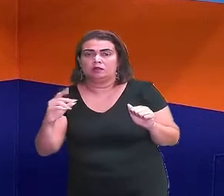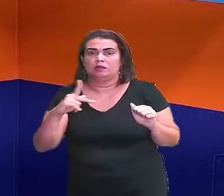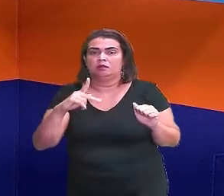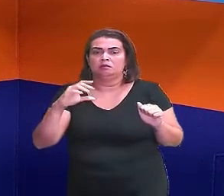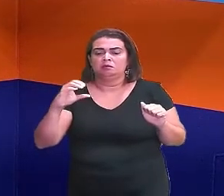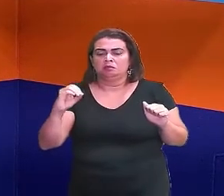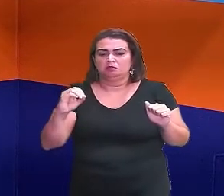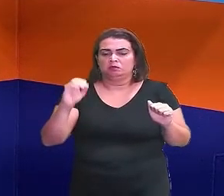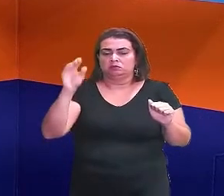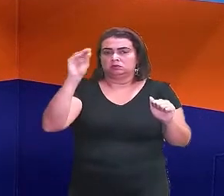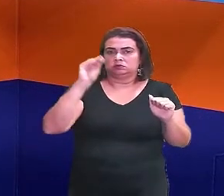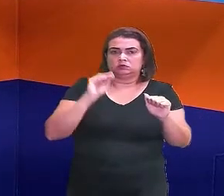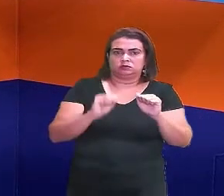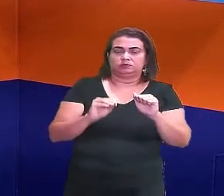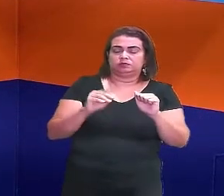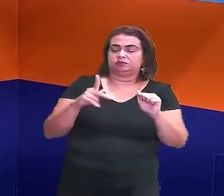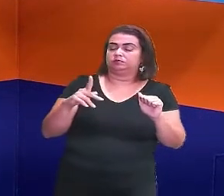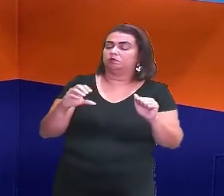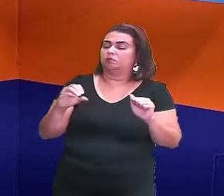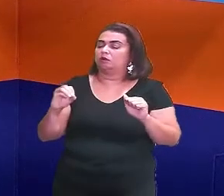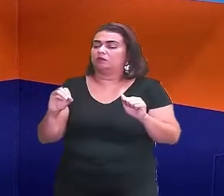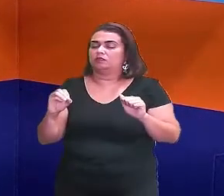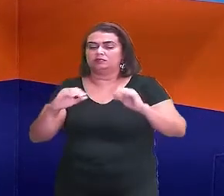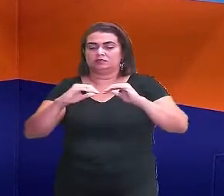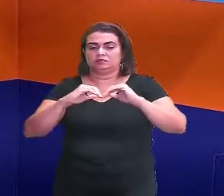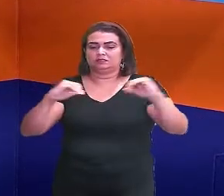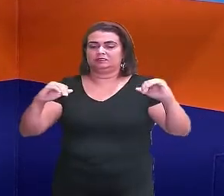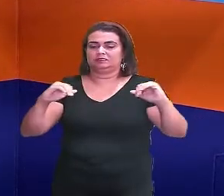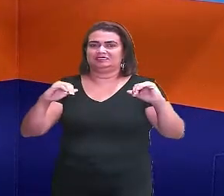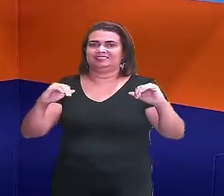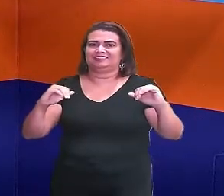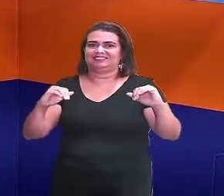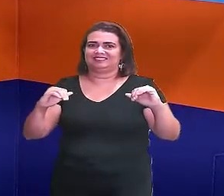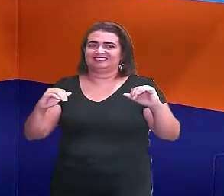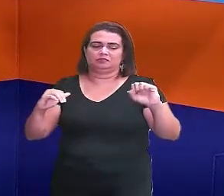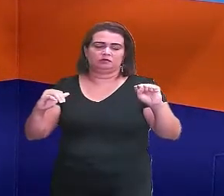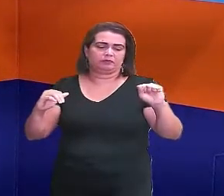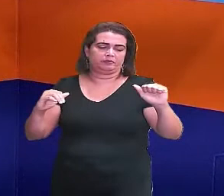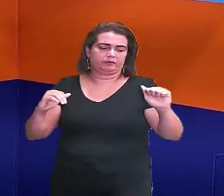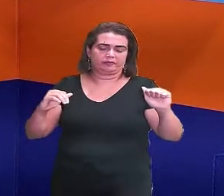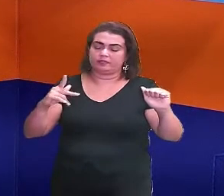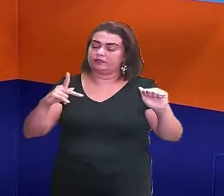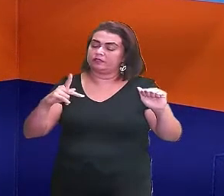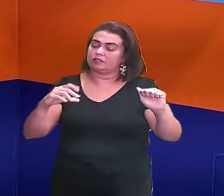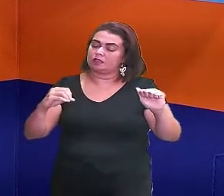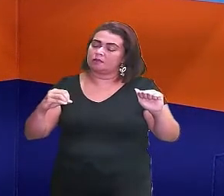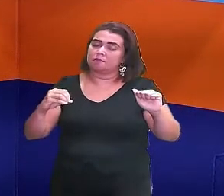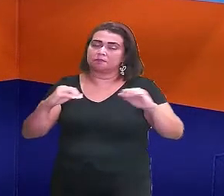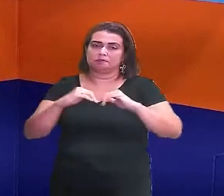para cá, formando o pó. Então, a gente separou as sílabas dessa seguinte forma.